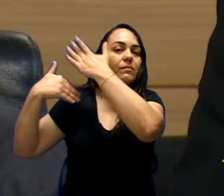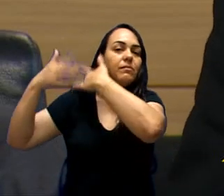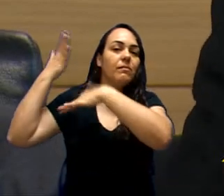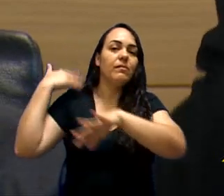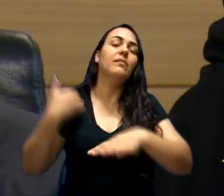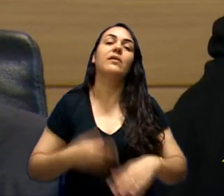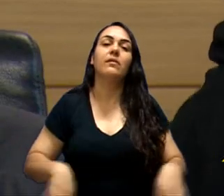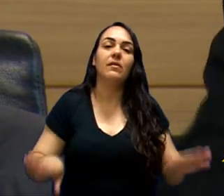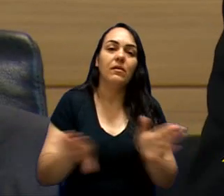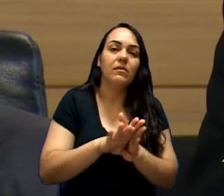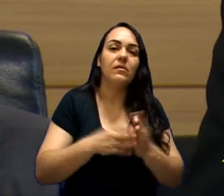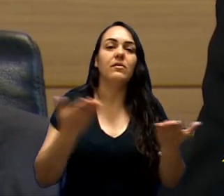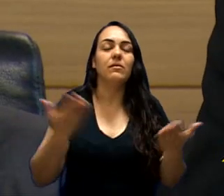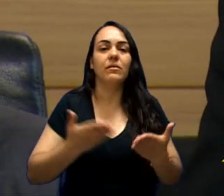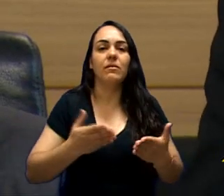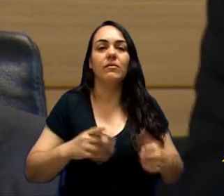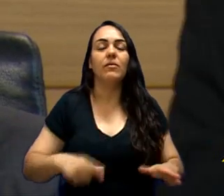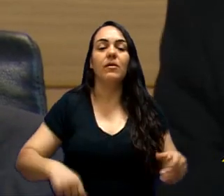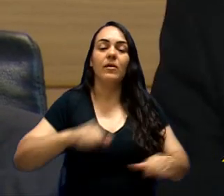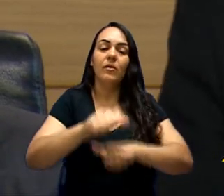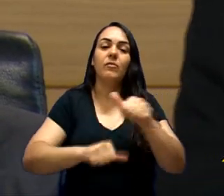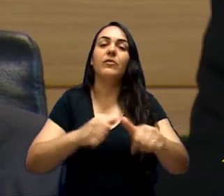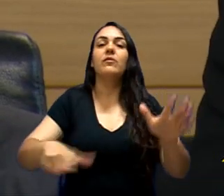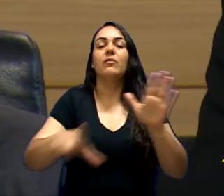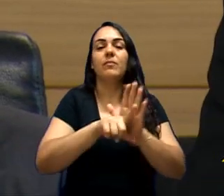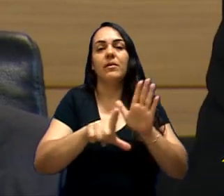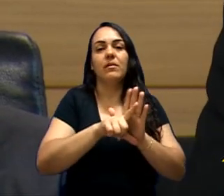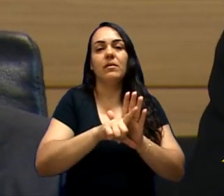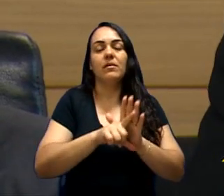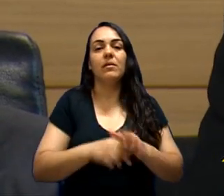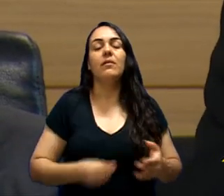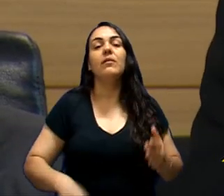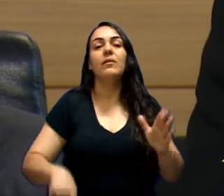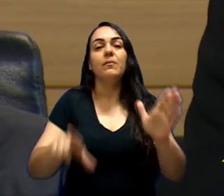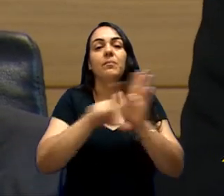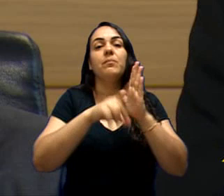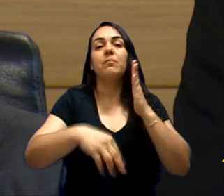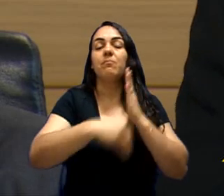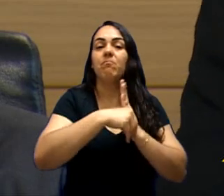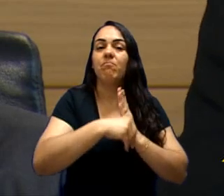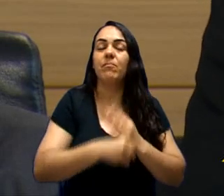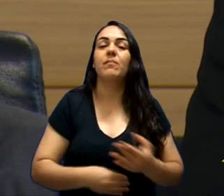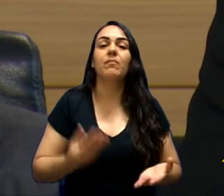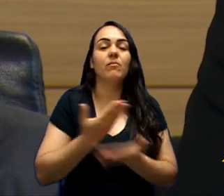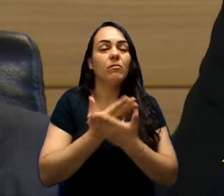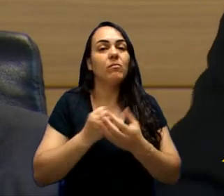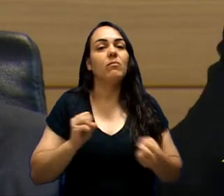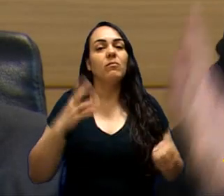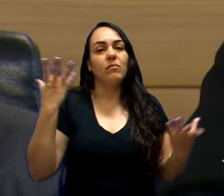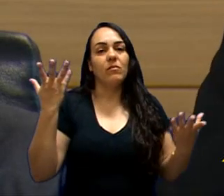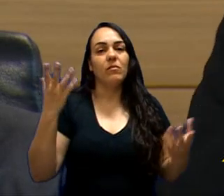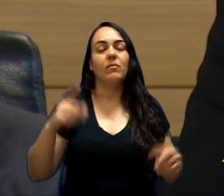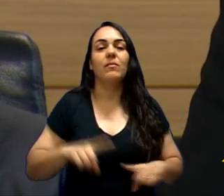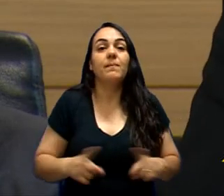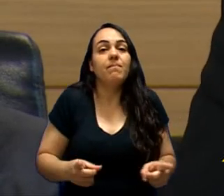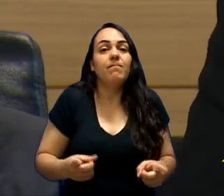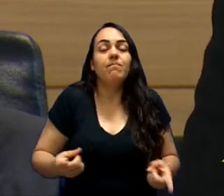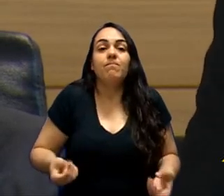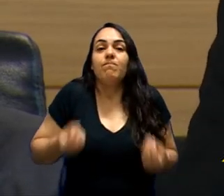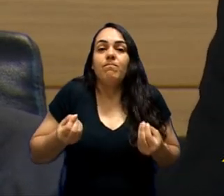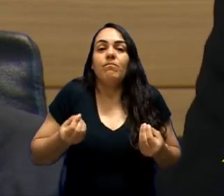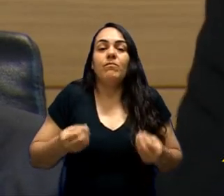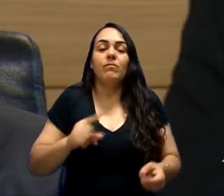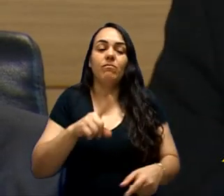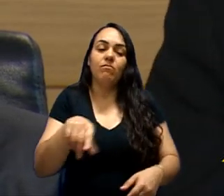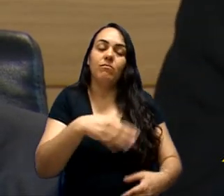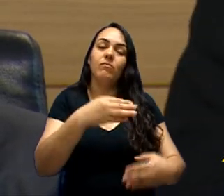projeto, tornando-se lei, viabilizaria o cumprimento das emendas impositivas. Agora, não sei por que razão, não pode mais,